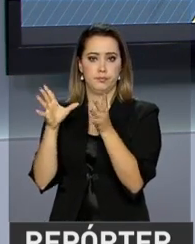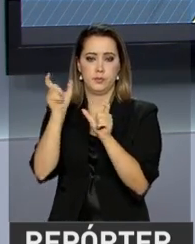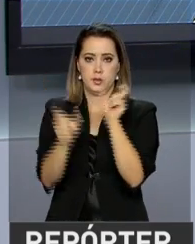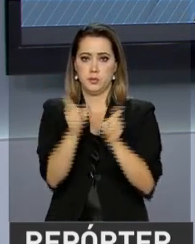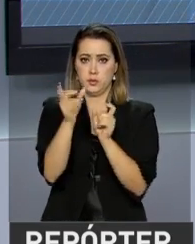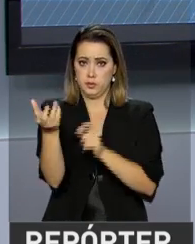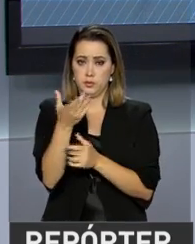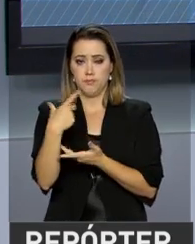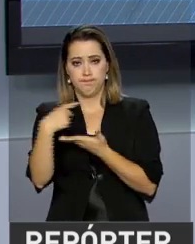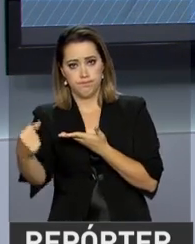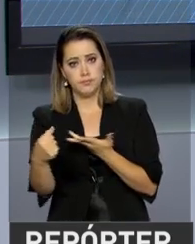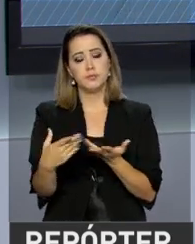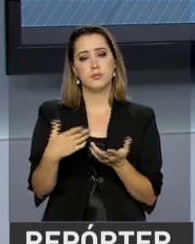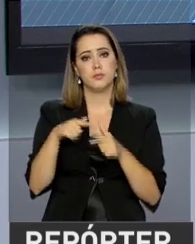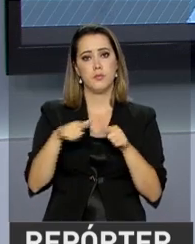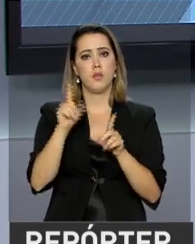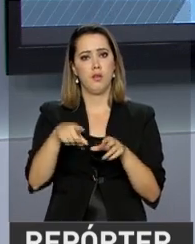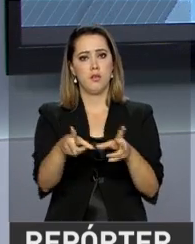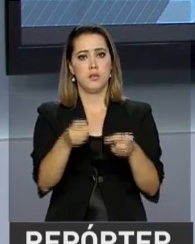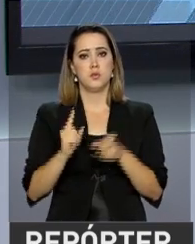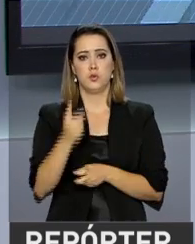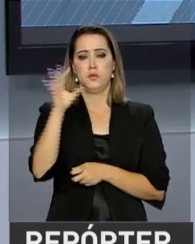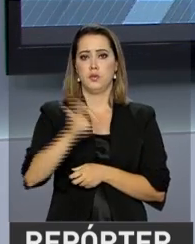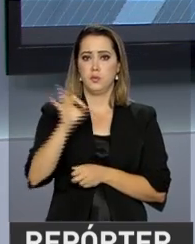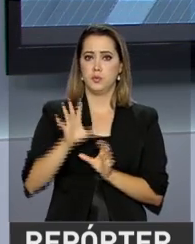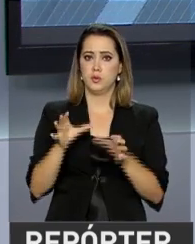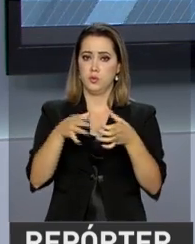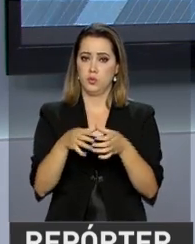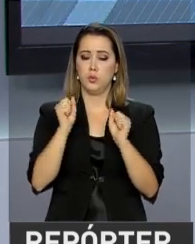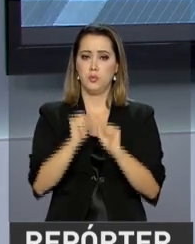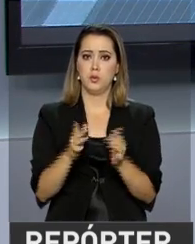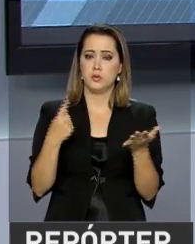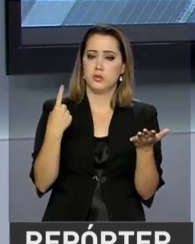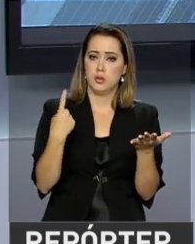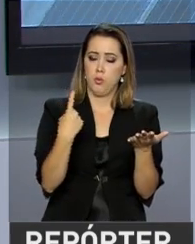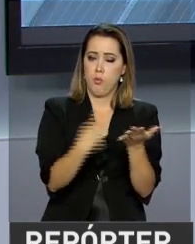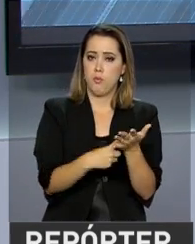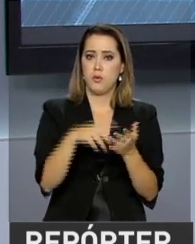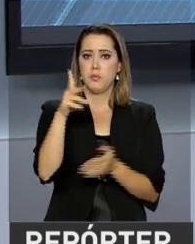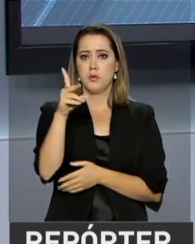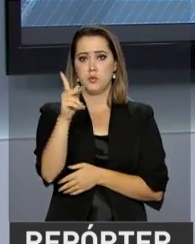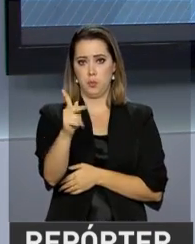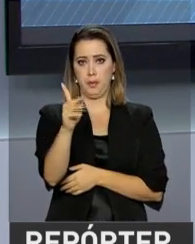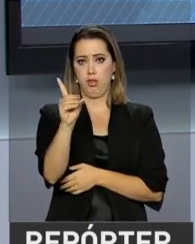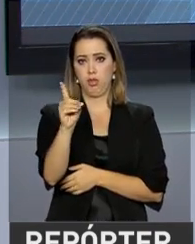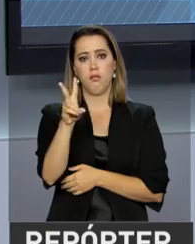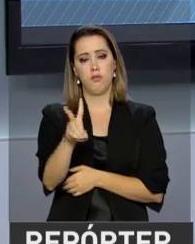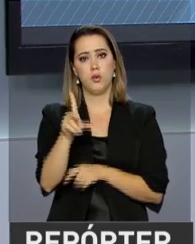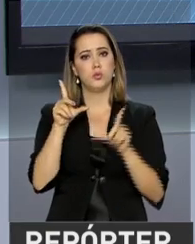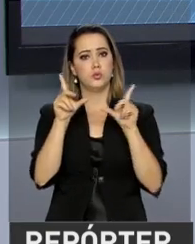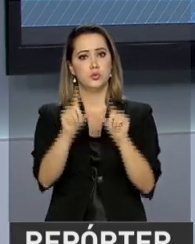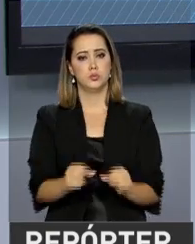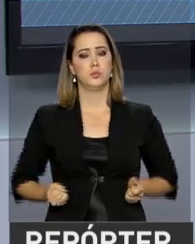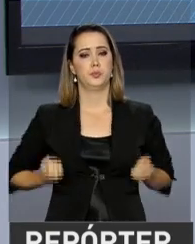funcionalismo público a expectativa é que até 1% dos Servidores possam aderir ao PDV o que vai diminuir o custo do